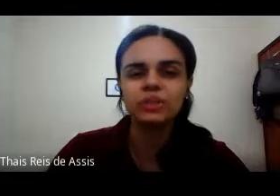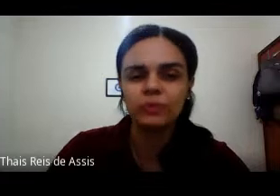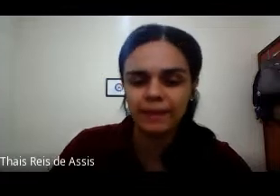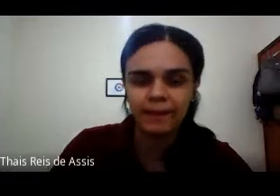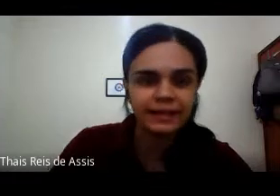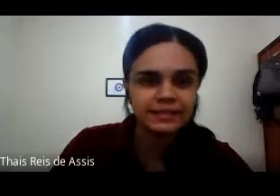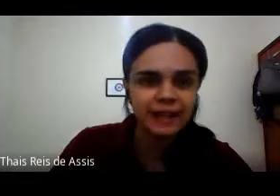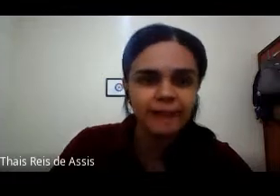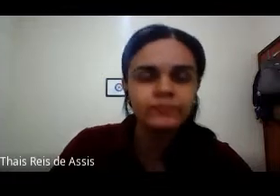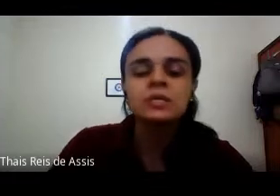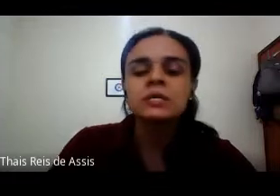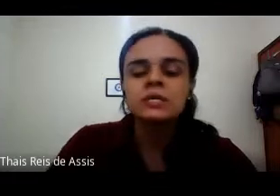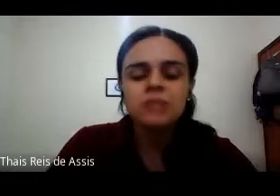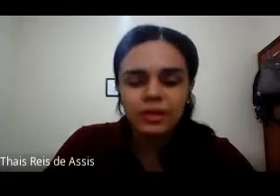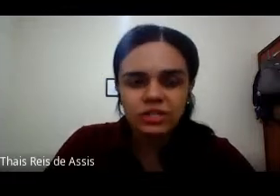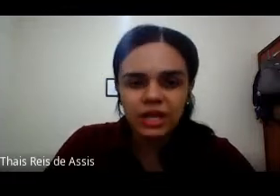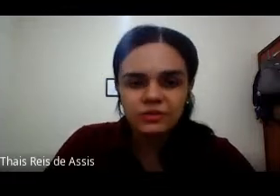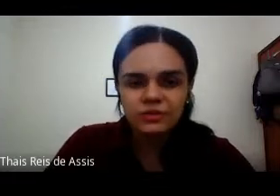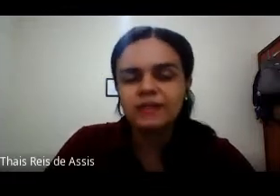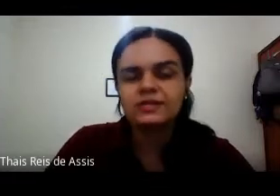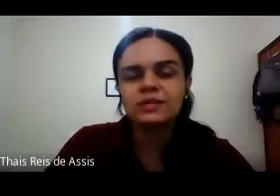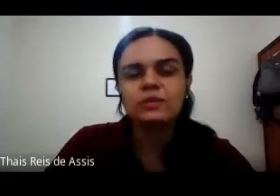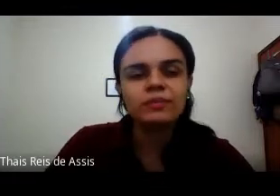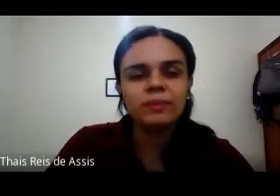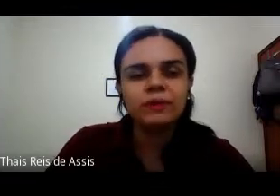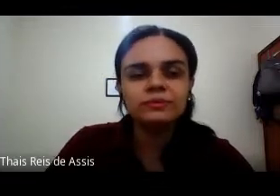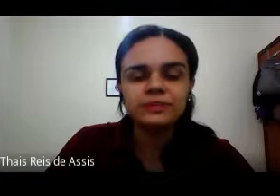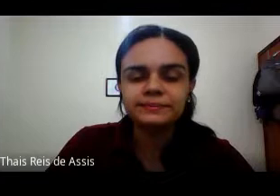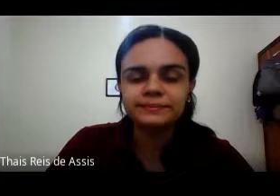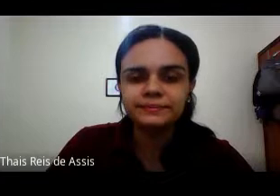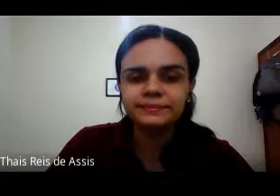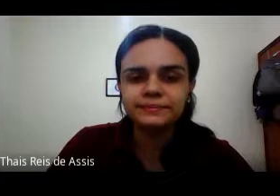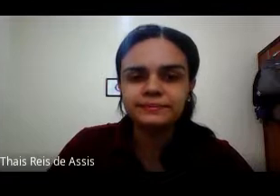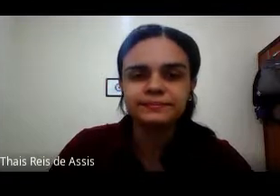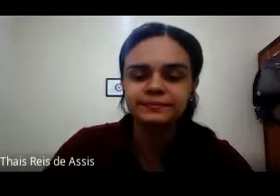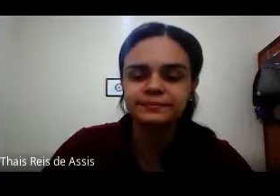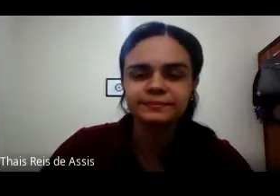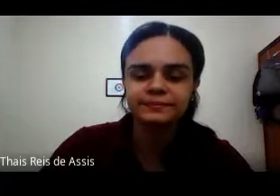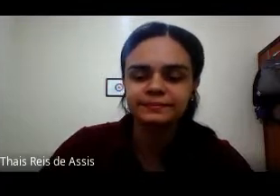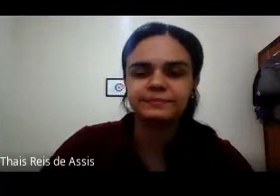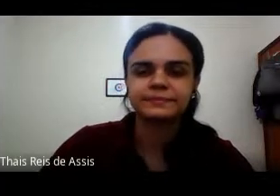de dialogar mais, tá? E eu acho que é isso, gente. Vocês têm dúvida, pergunta?